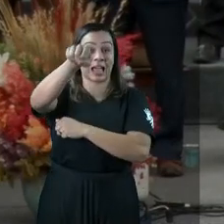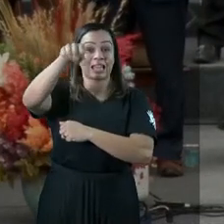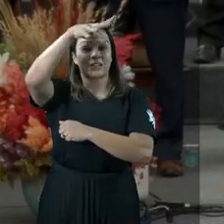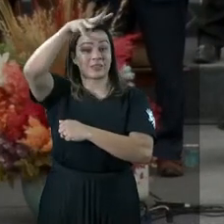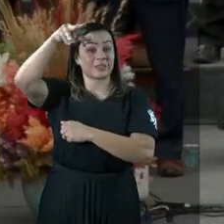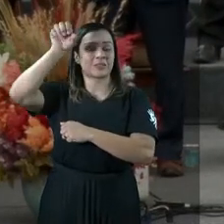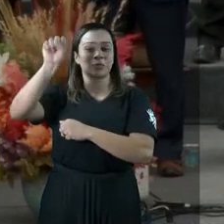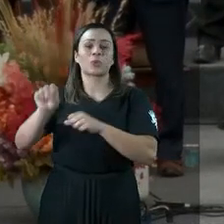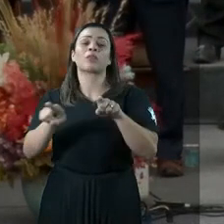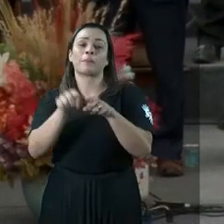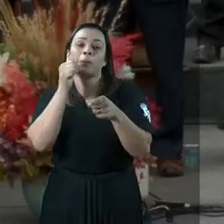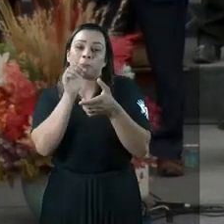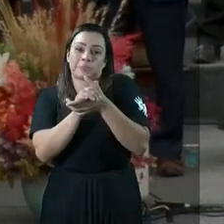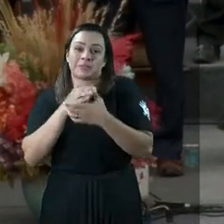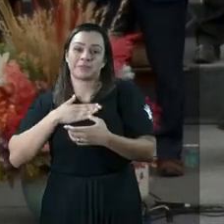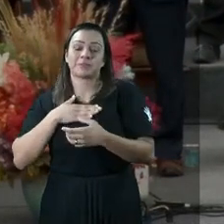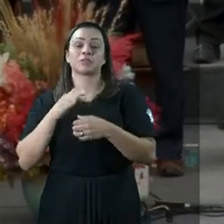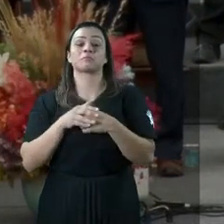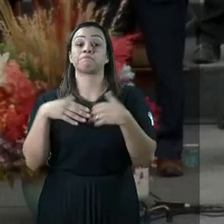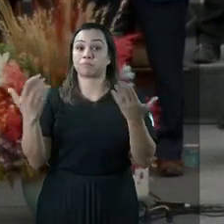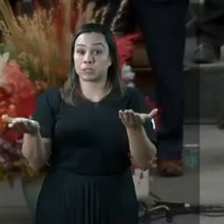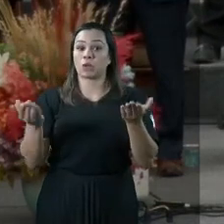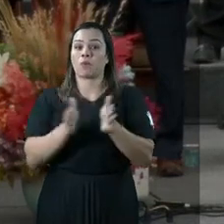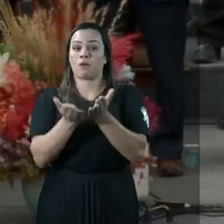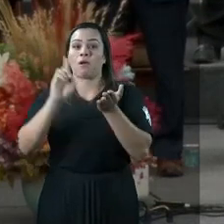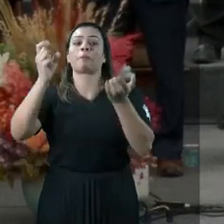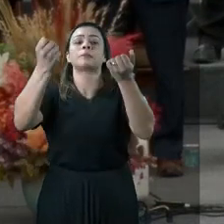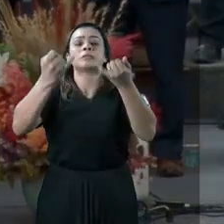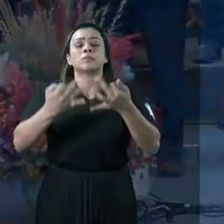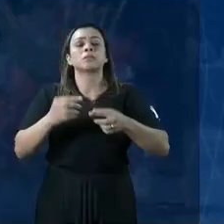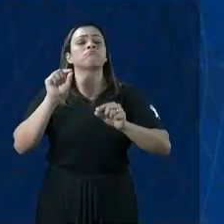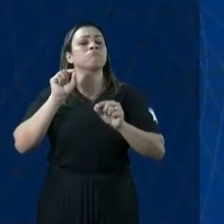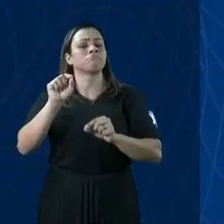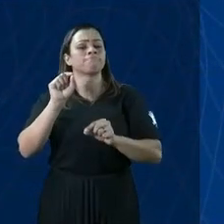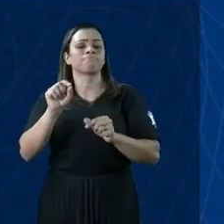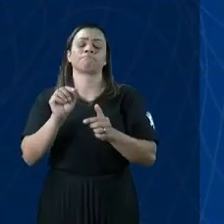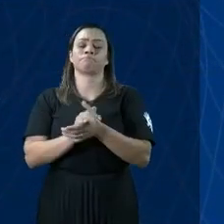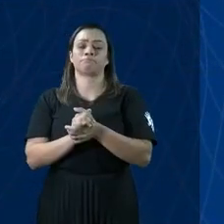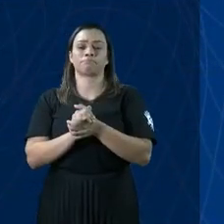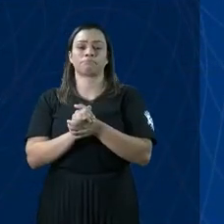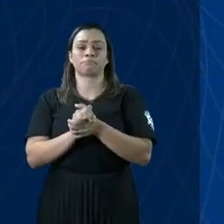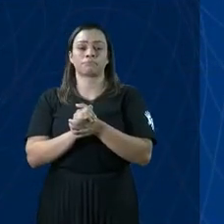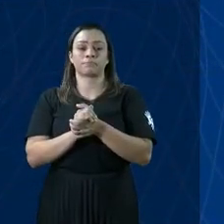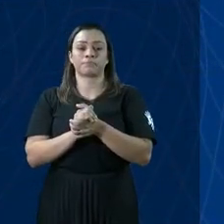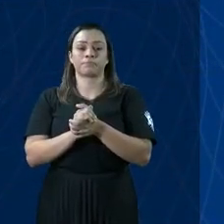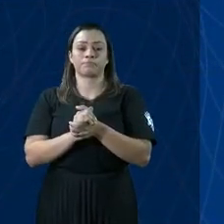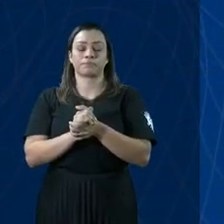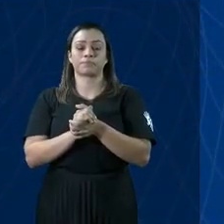nós. Na versão Almeida, Revista e Corrigida, o texto sagrado diz o seguinte... Verso de número